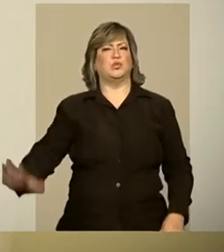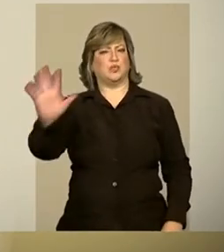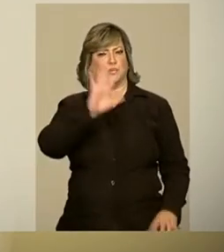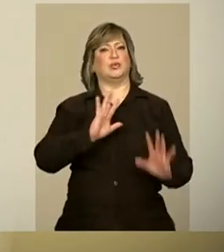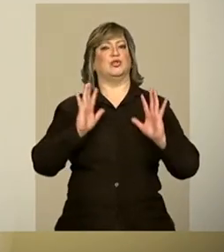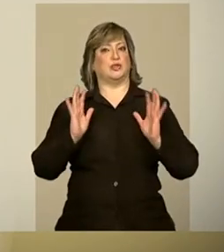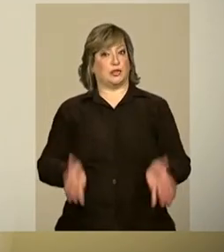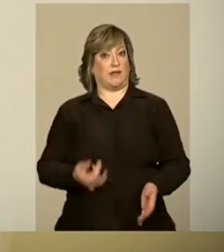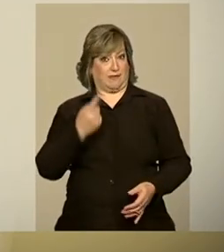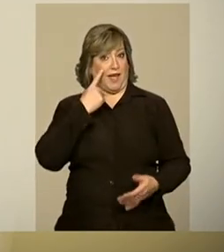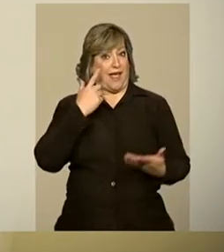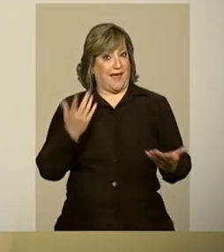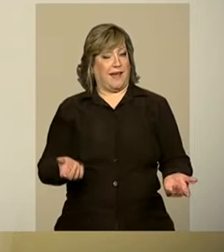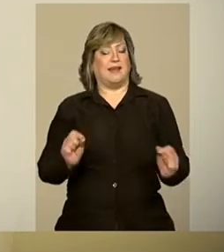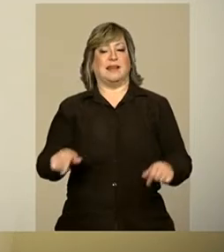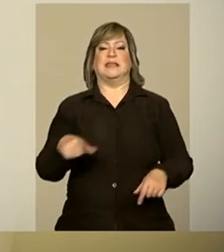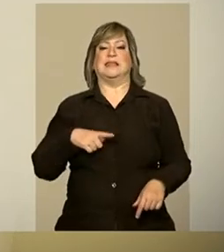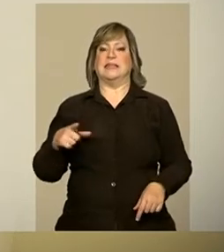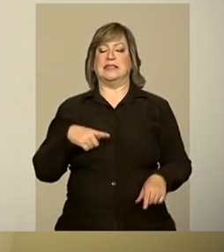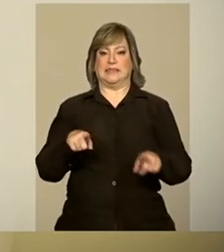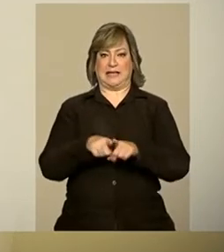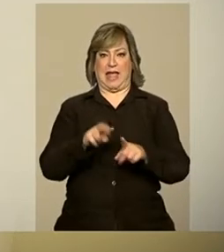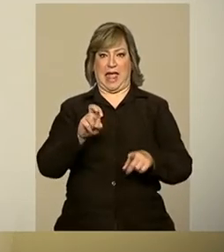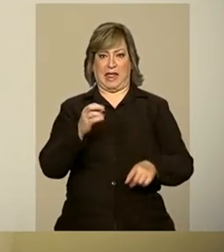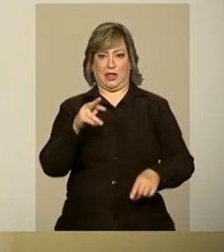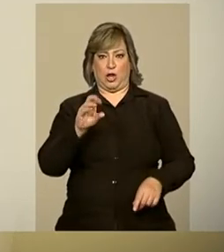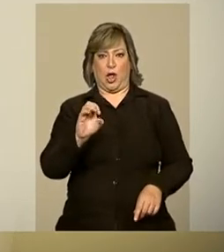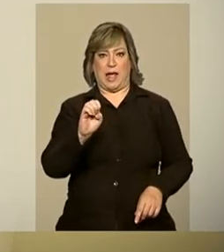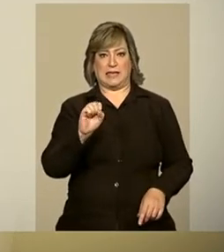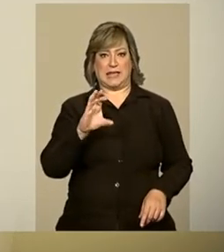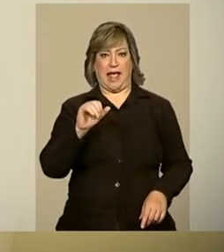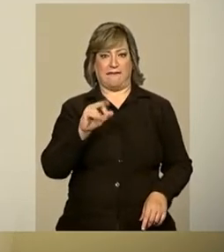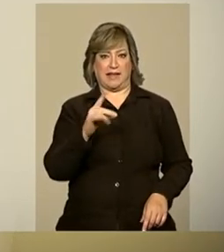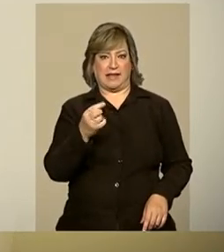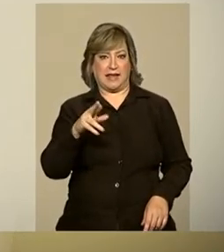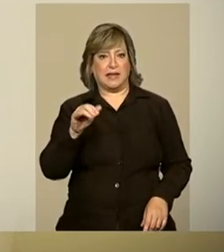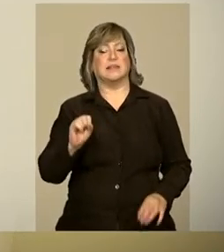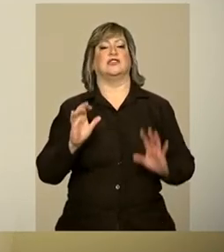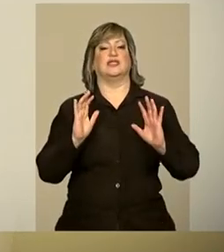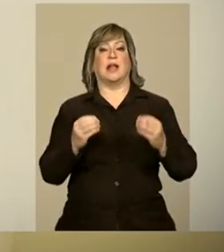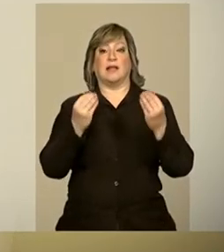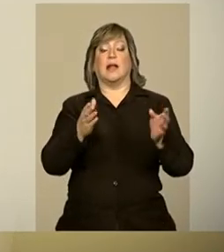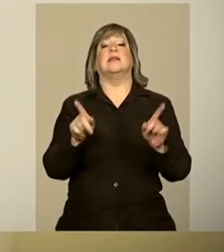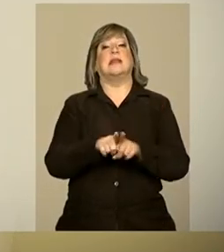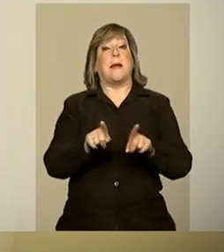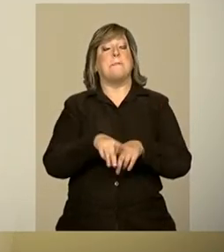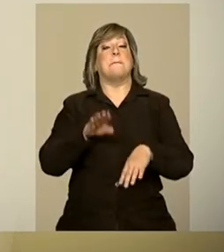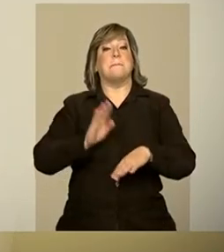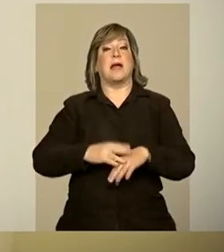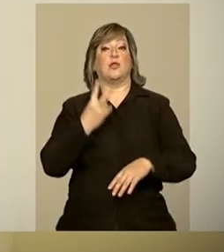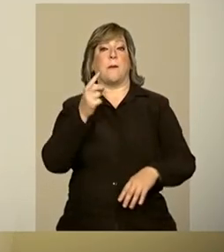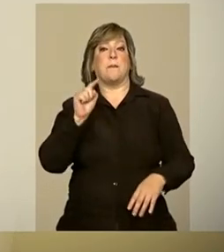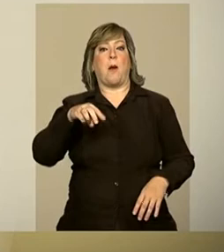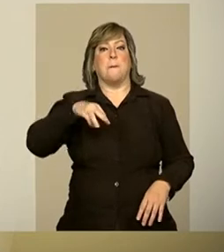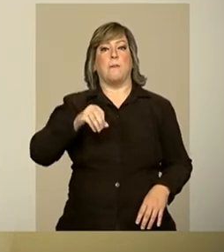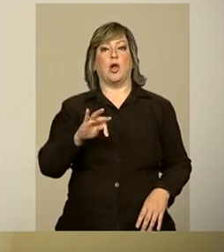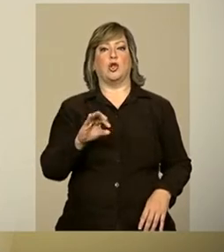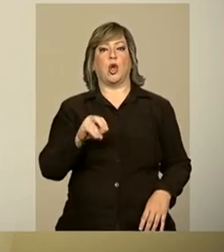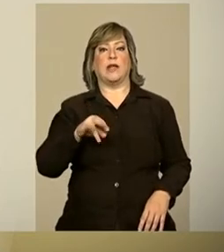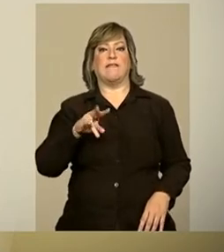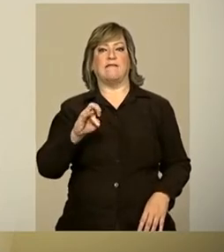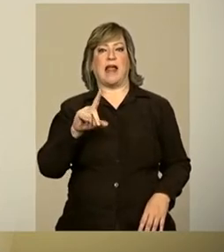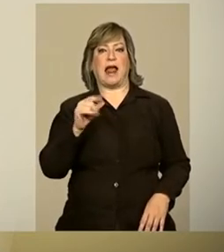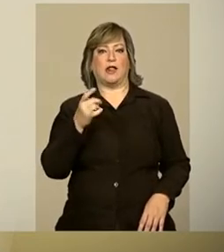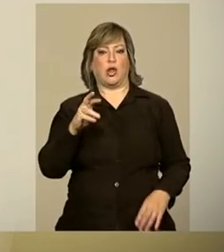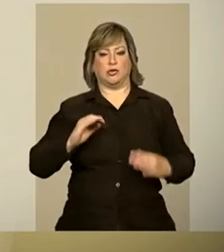você ver, Luciano, além das retroescavadeiras, nós já entregamos mais de 2 mil motoniveladoras e